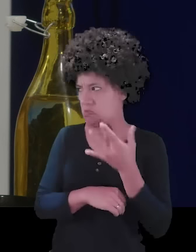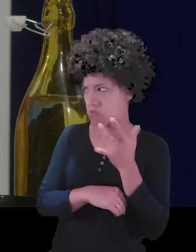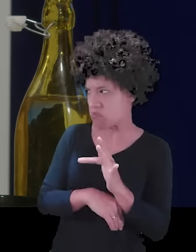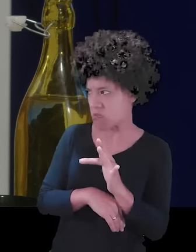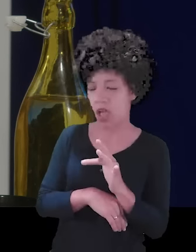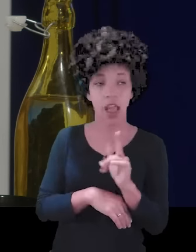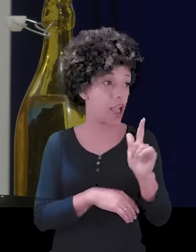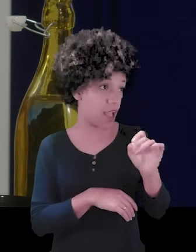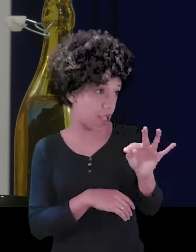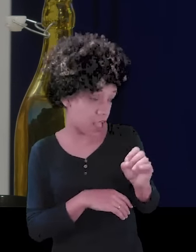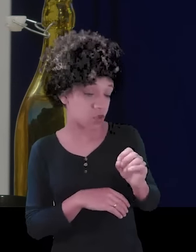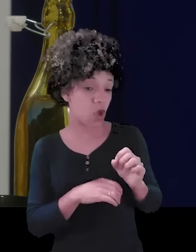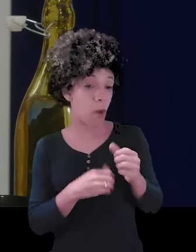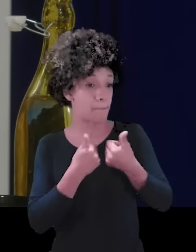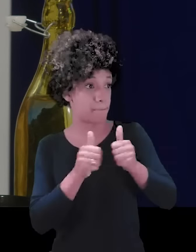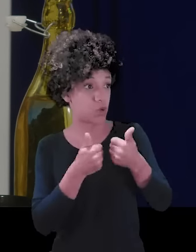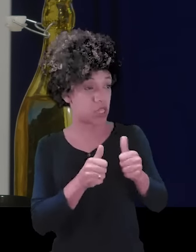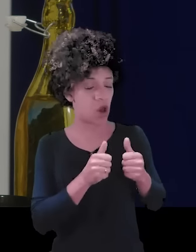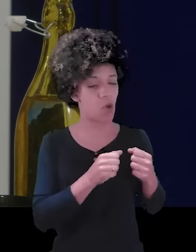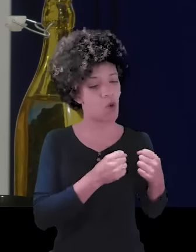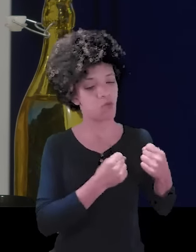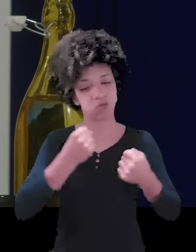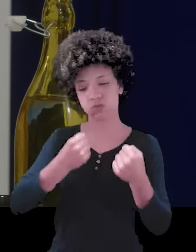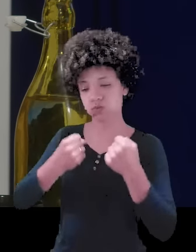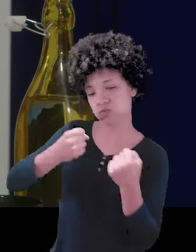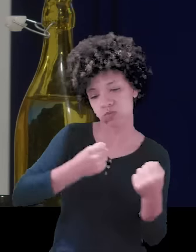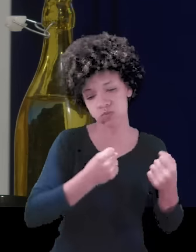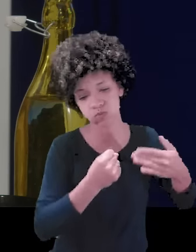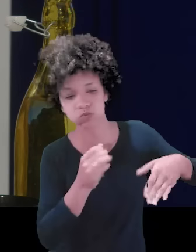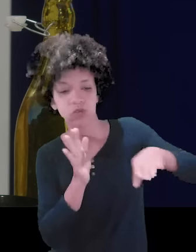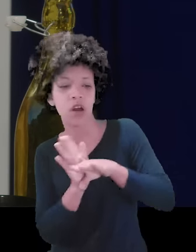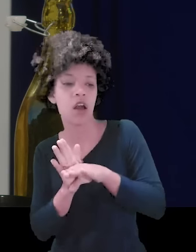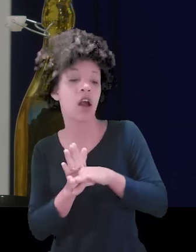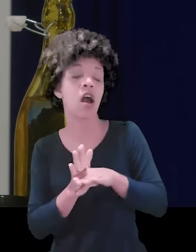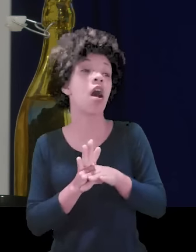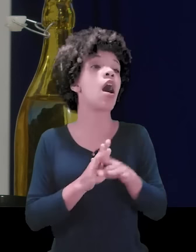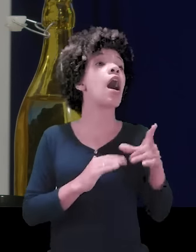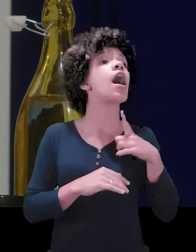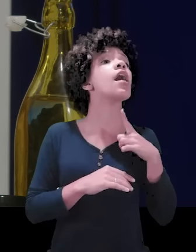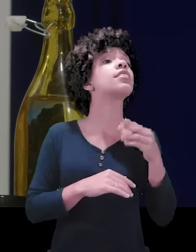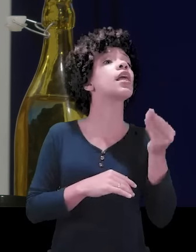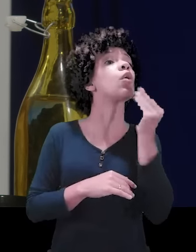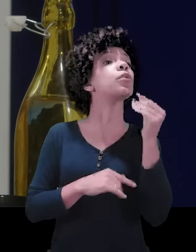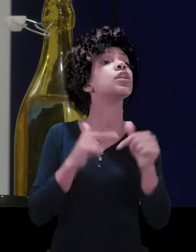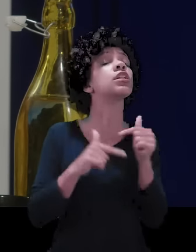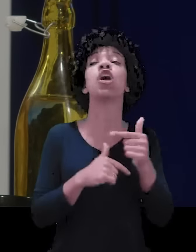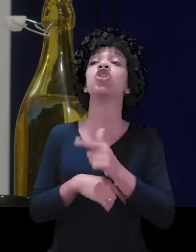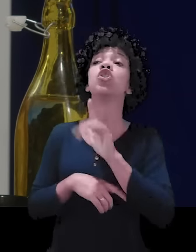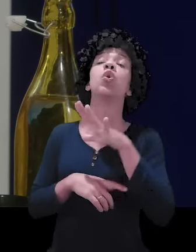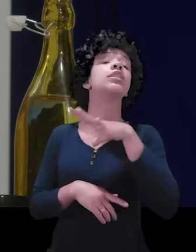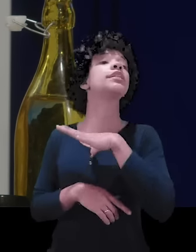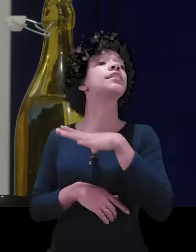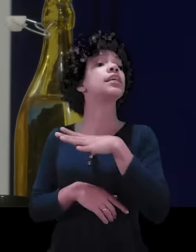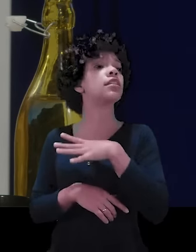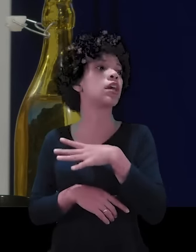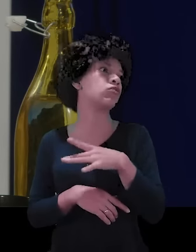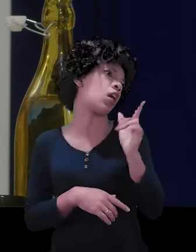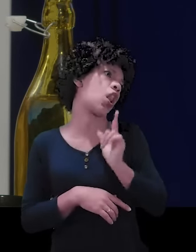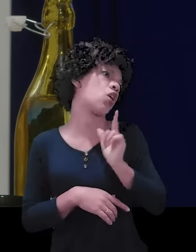é aquele cara que encosta um busão assim numa cidade Ah e eu não se emprego tem emprego em outra cidade